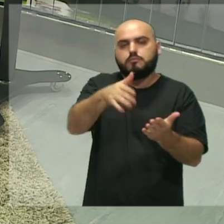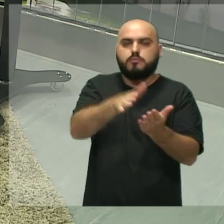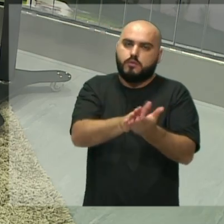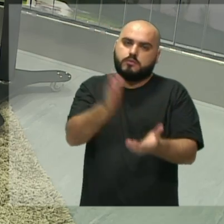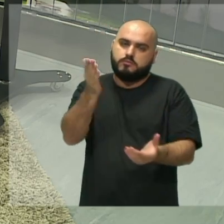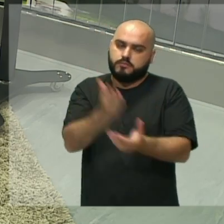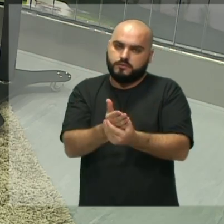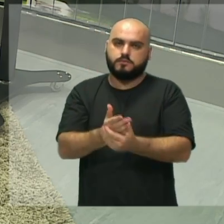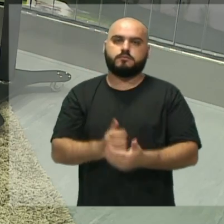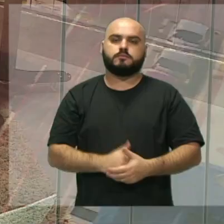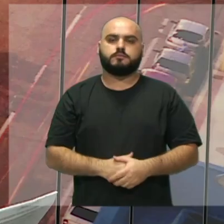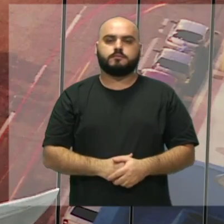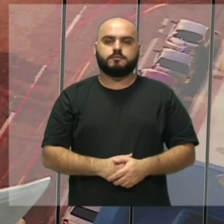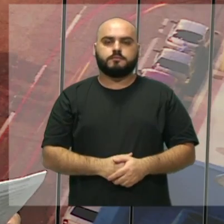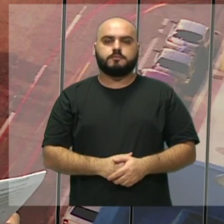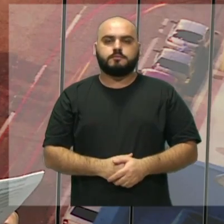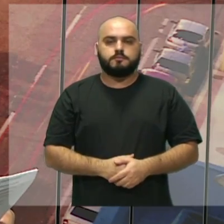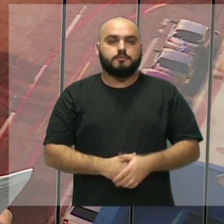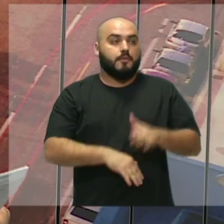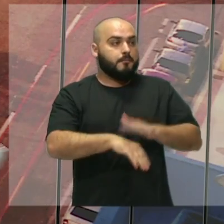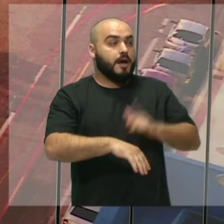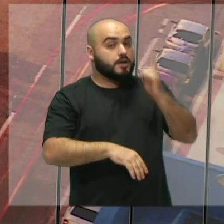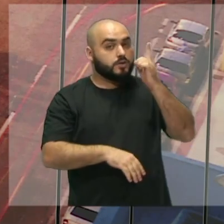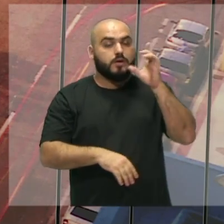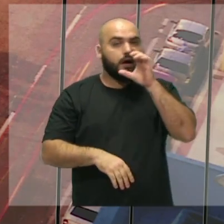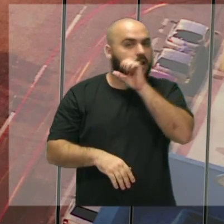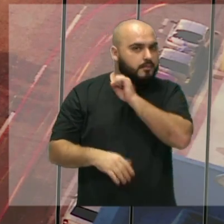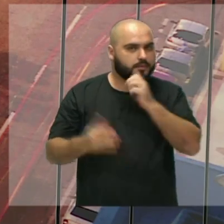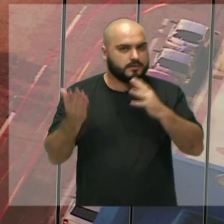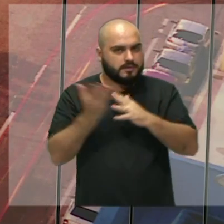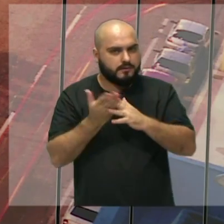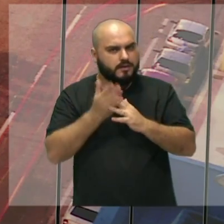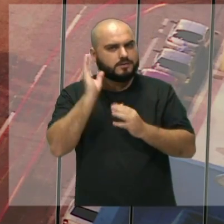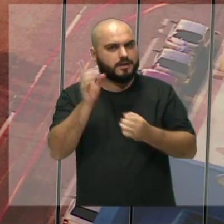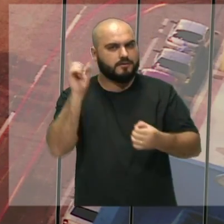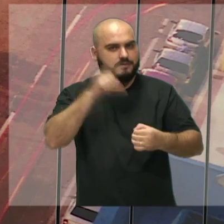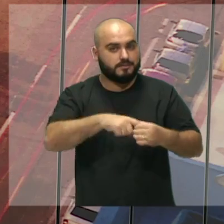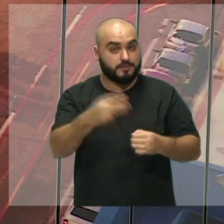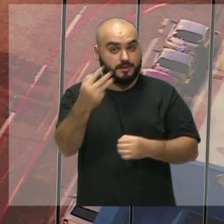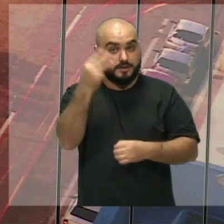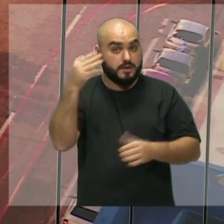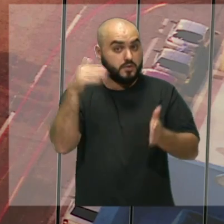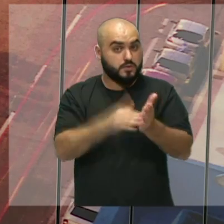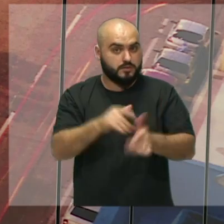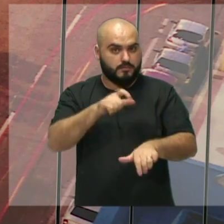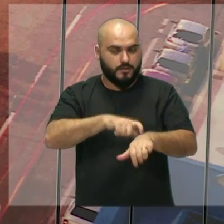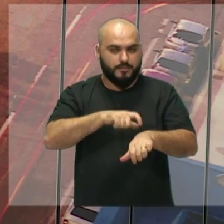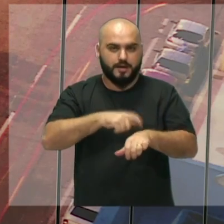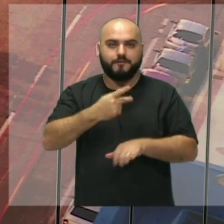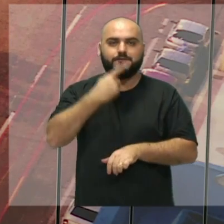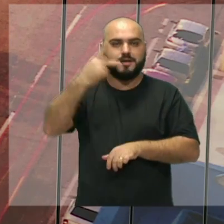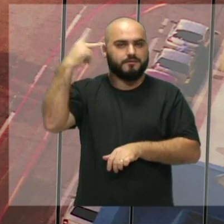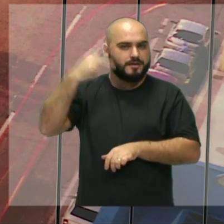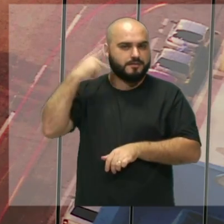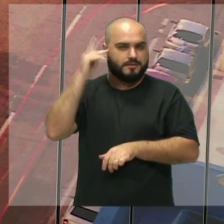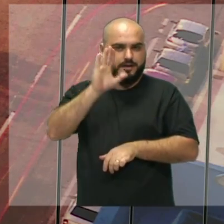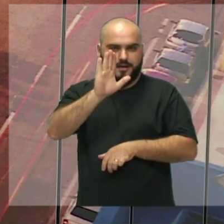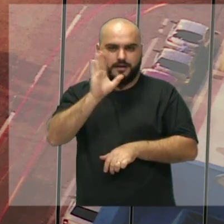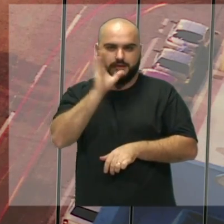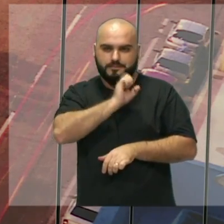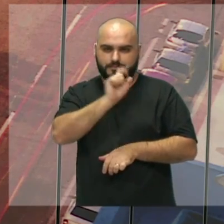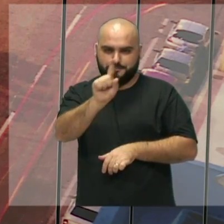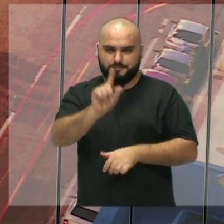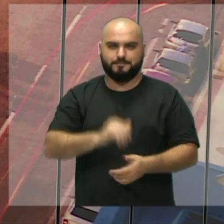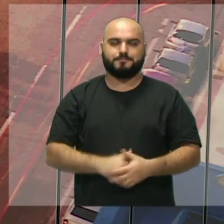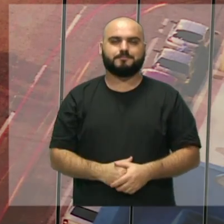assistência. Bom, nós vamos fazer mais um rápido intervalo, já voltamos com o terceiro e último bloco do Fala Vereador. Não